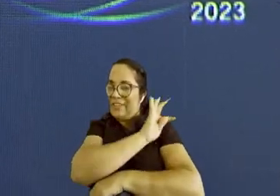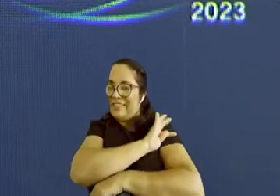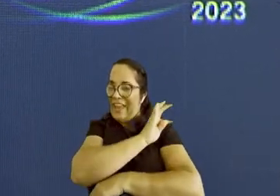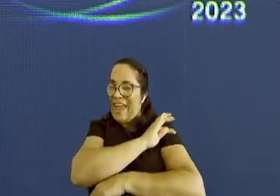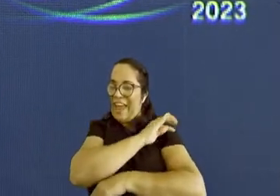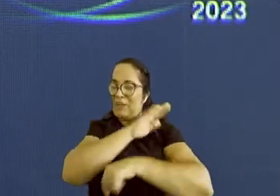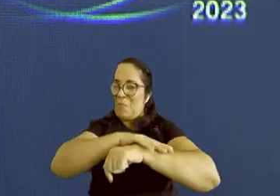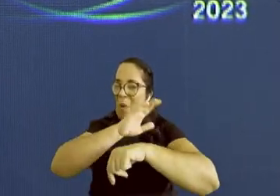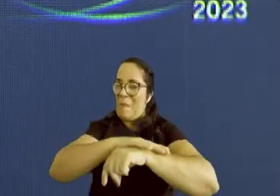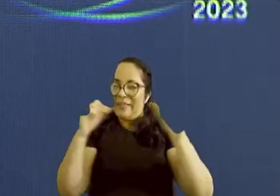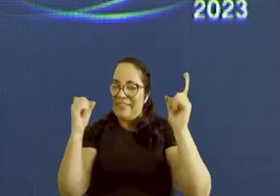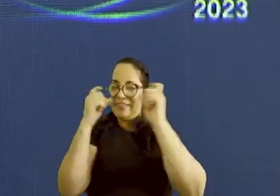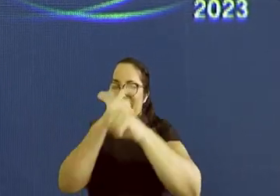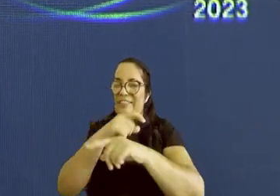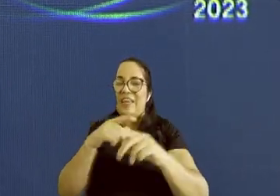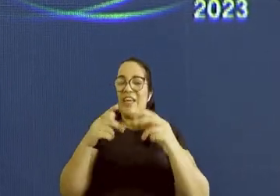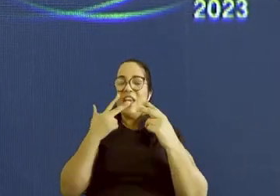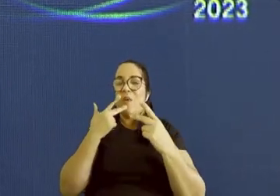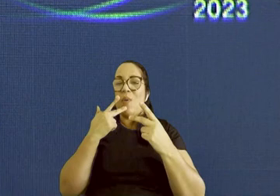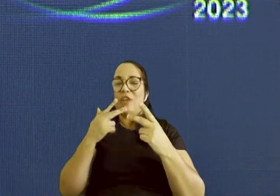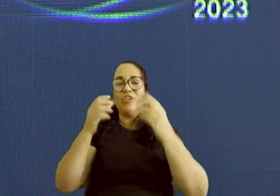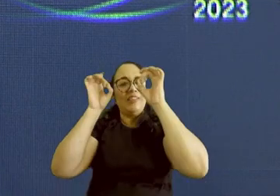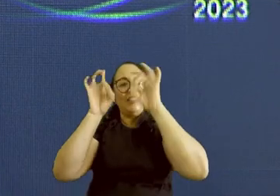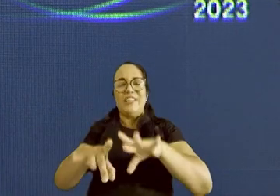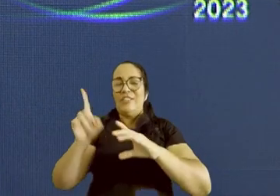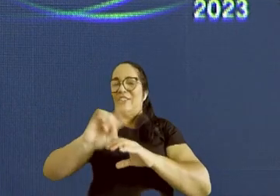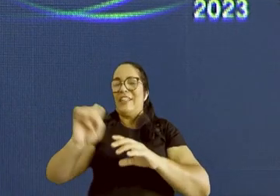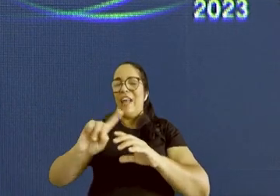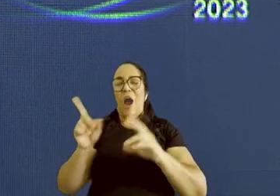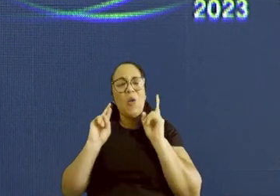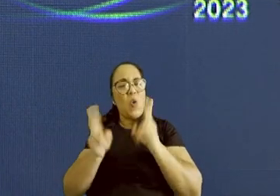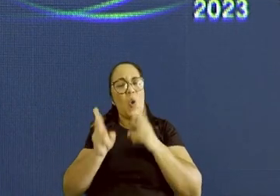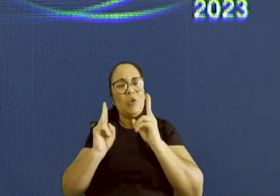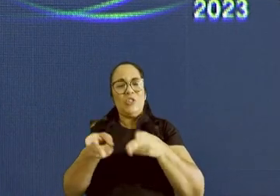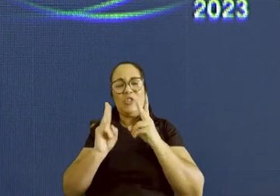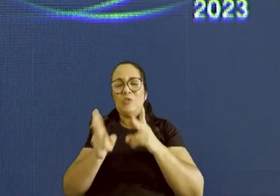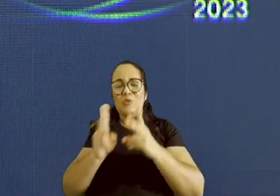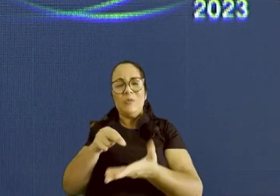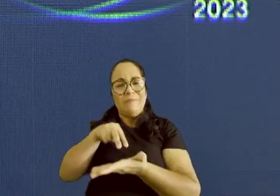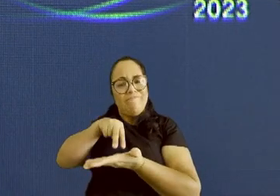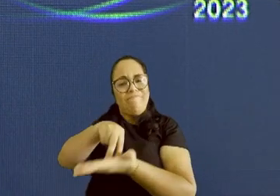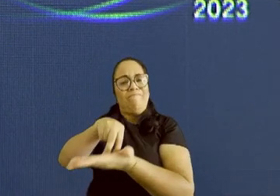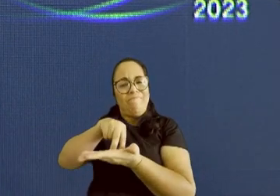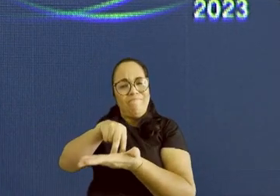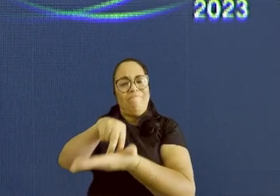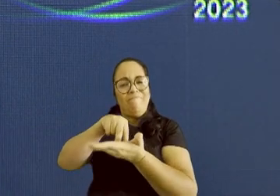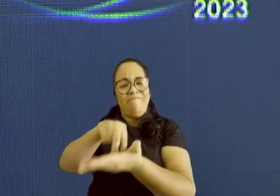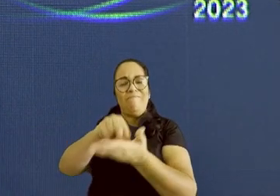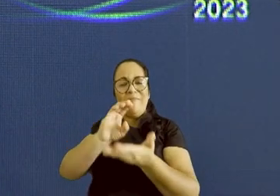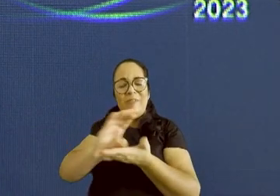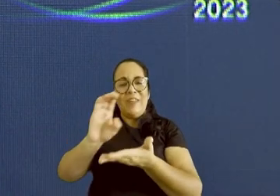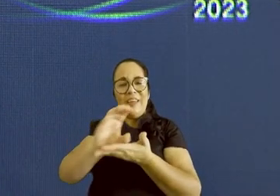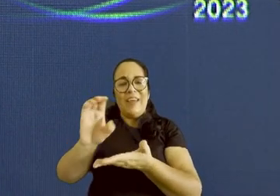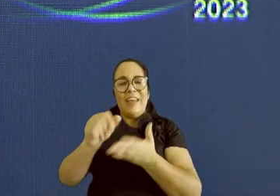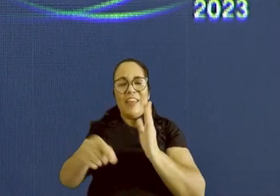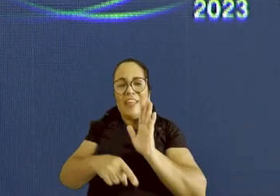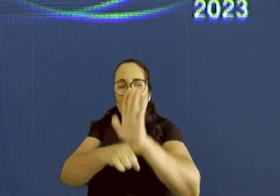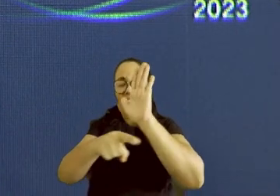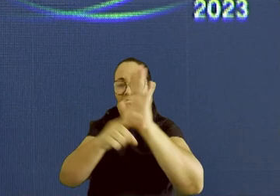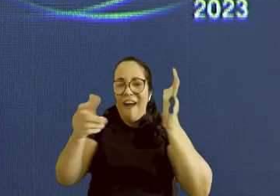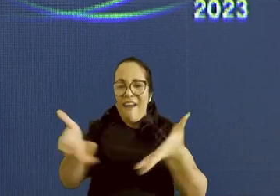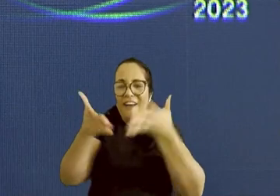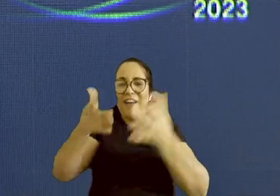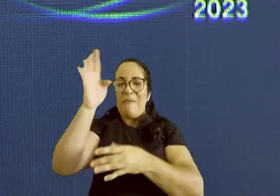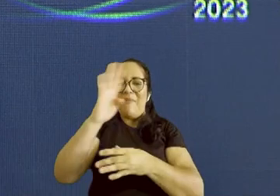perseverar não desistir vamos continuar empreendendo né vamos continuar fazendo esse Brasil crescer gerando emprego